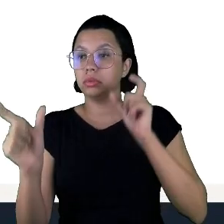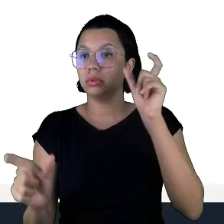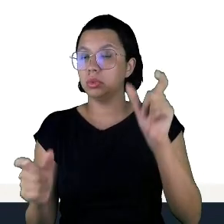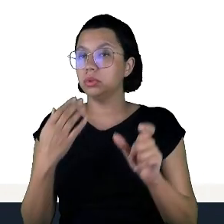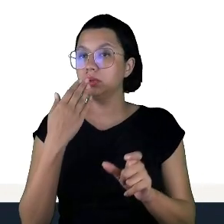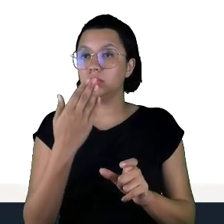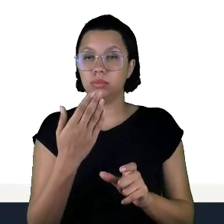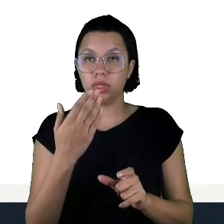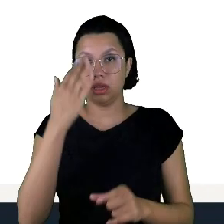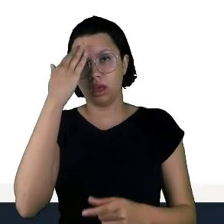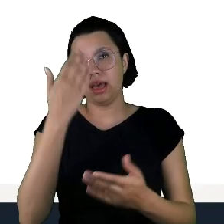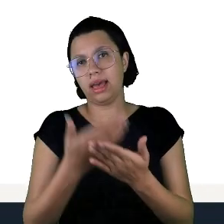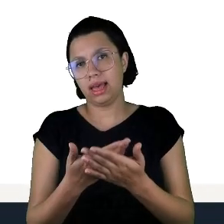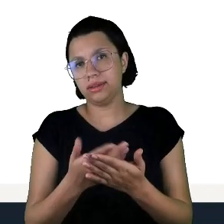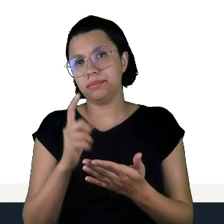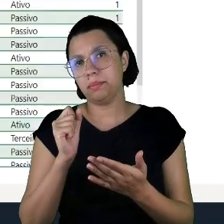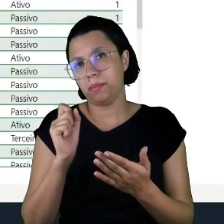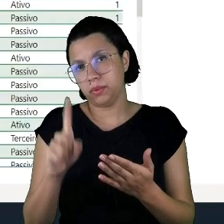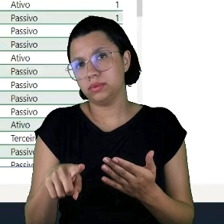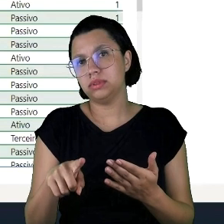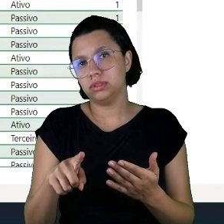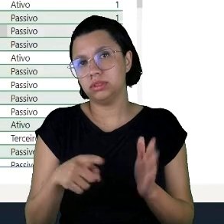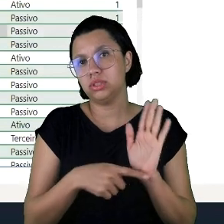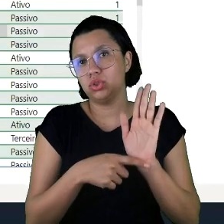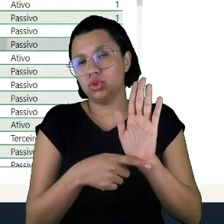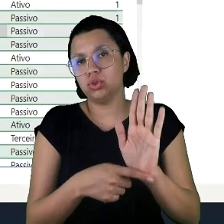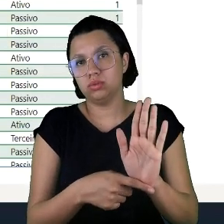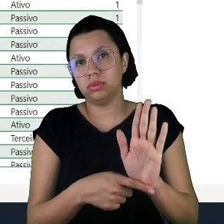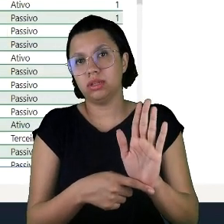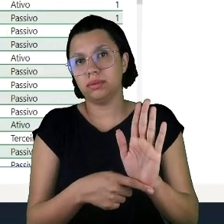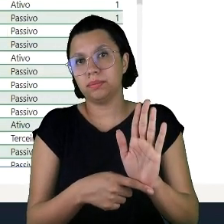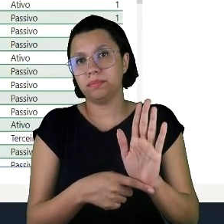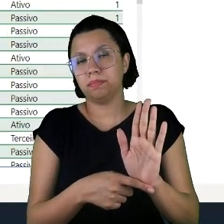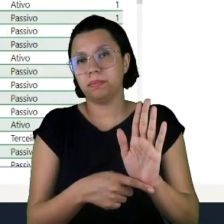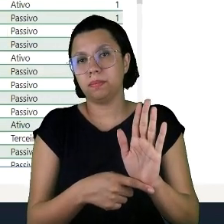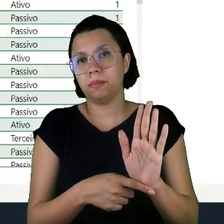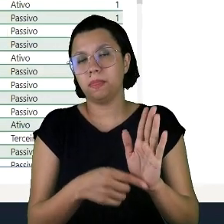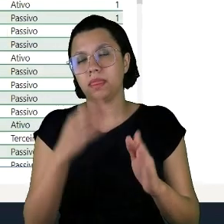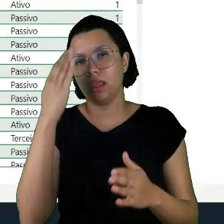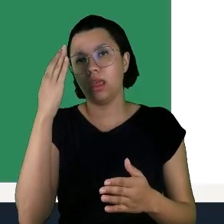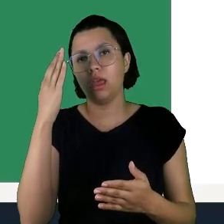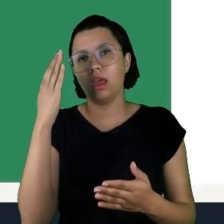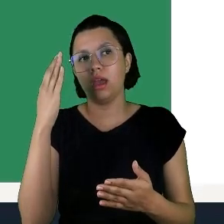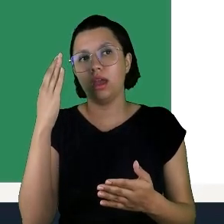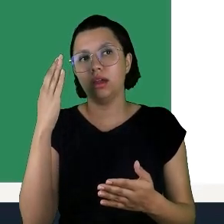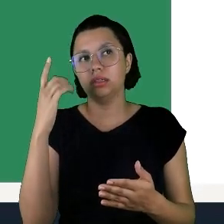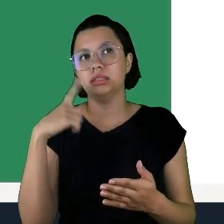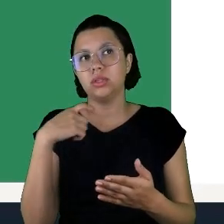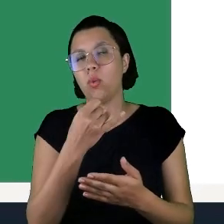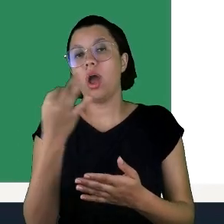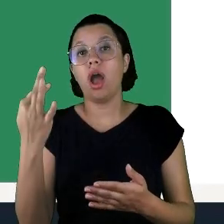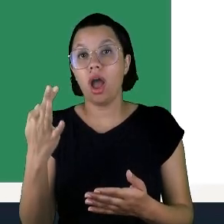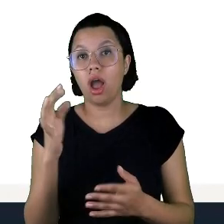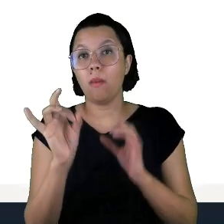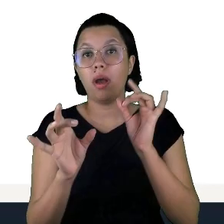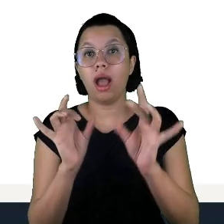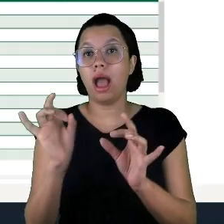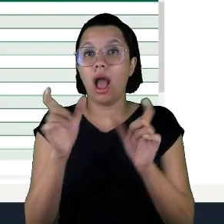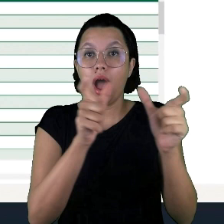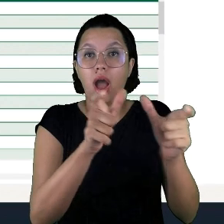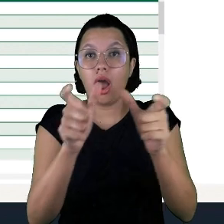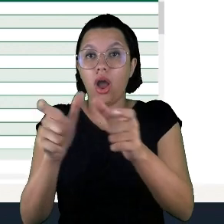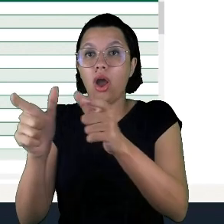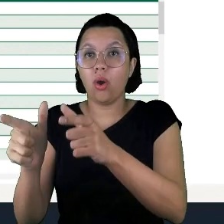quantitativo por demandante no acervo, que acreditamos que possa auxiliar vocês, o quantitativo